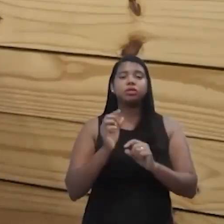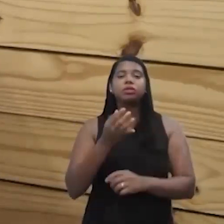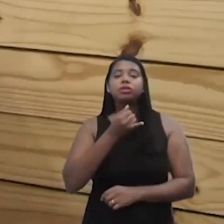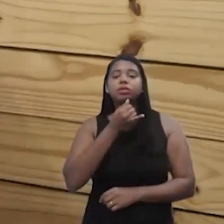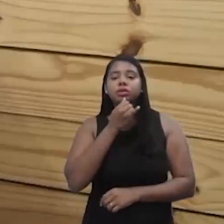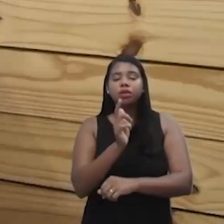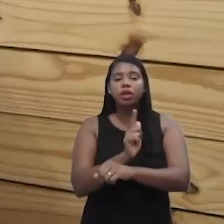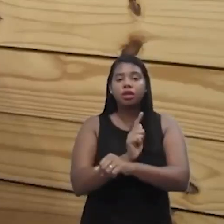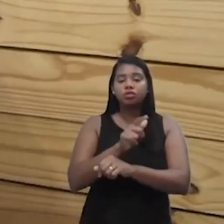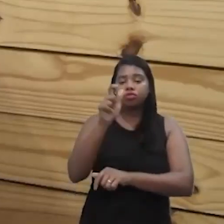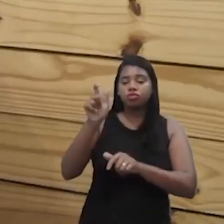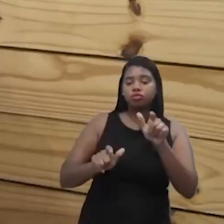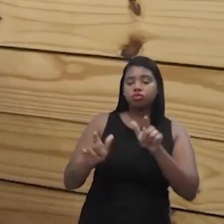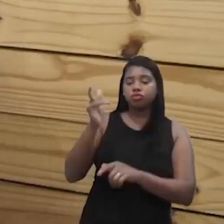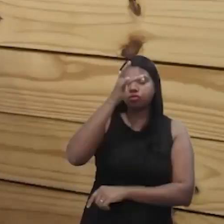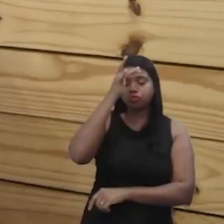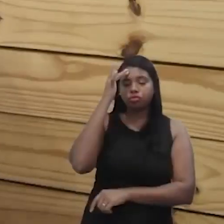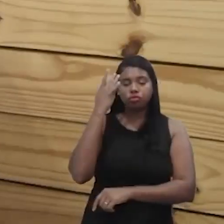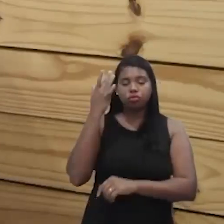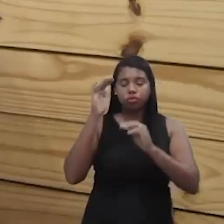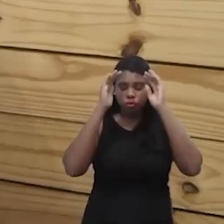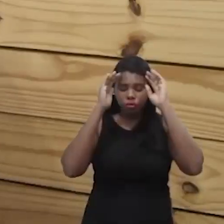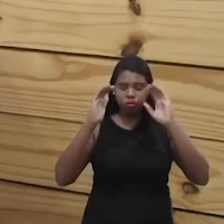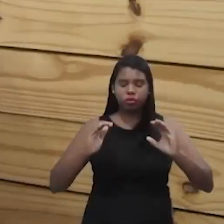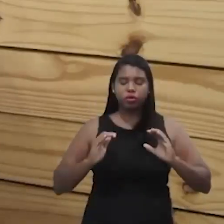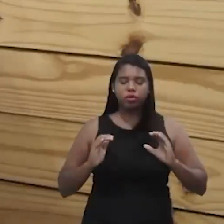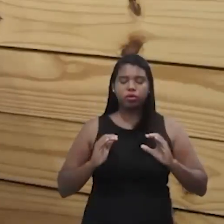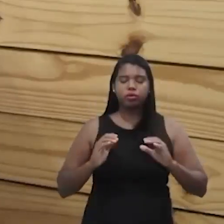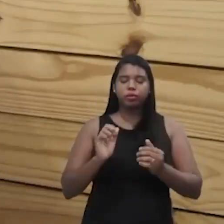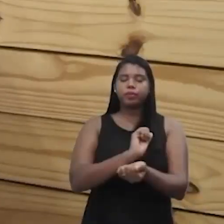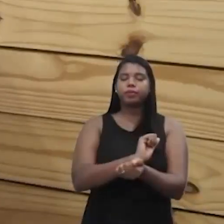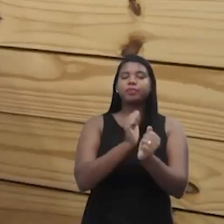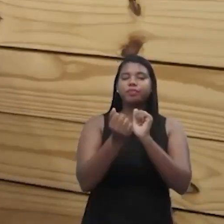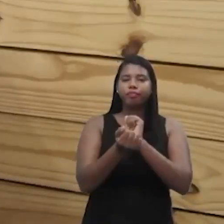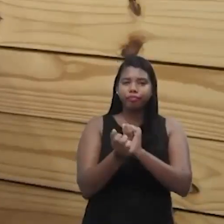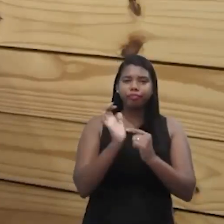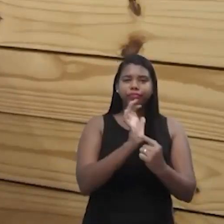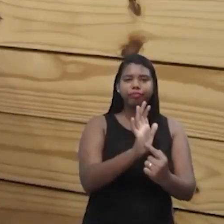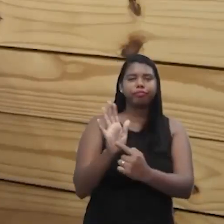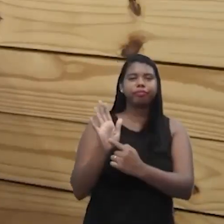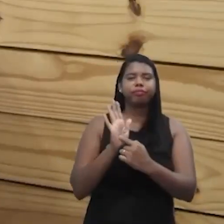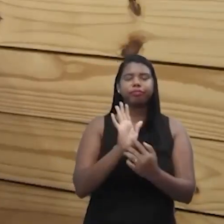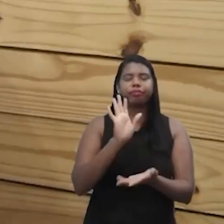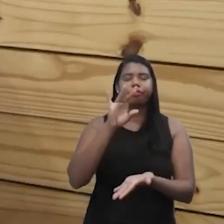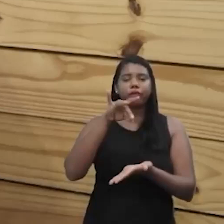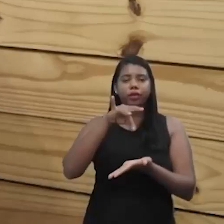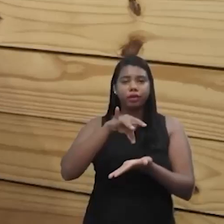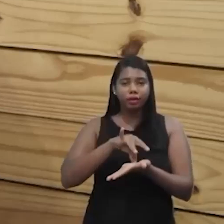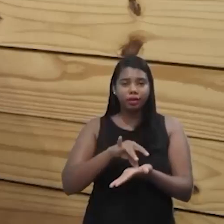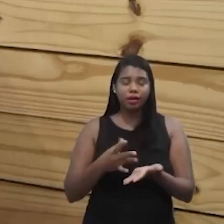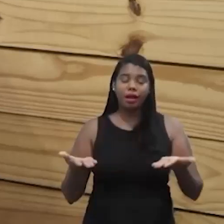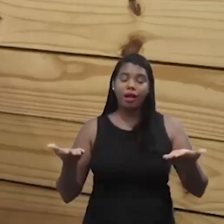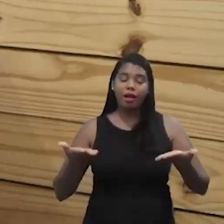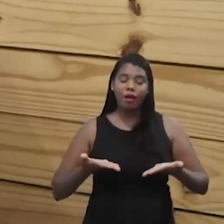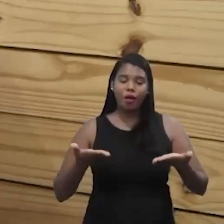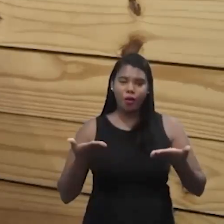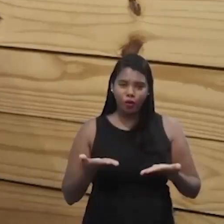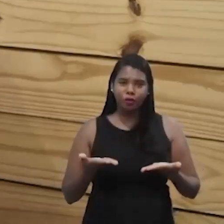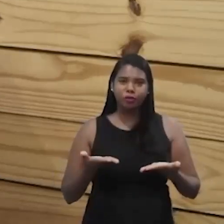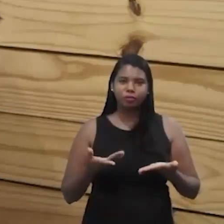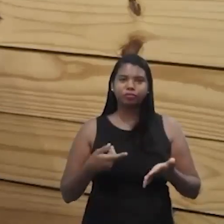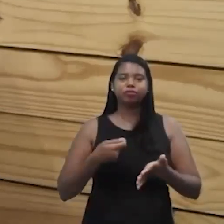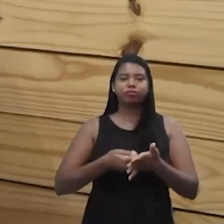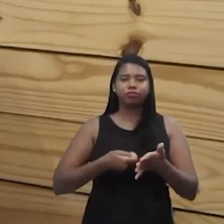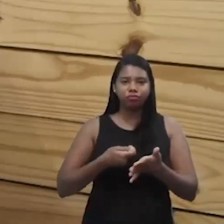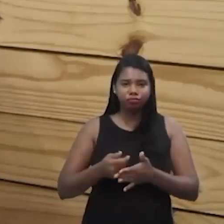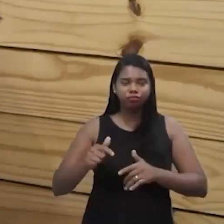relacionada à gestão de pessoas. Então, essas habilidades é que, de uma certa forma, são hoje muito